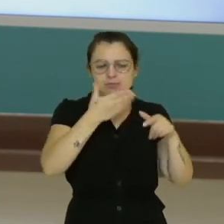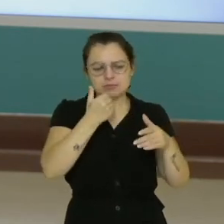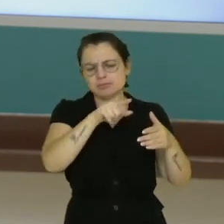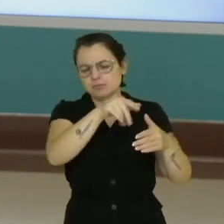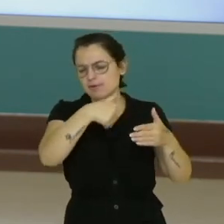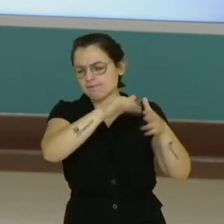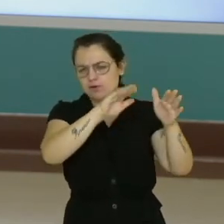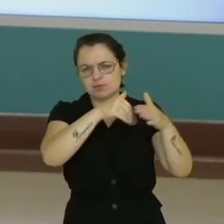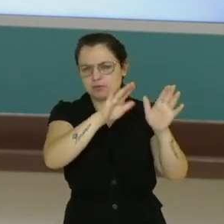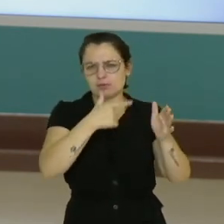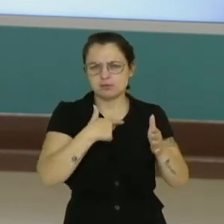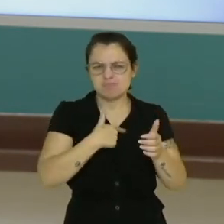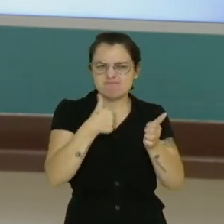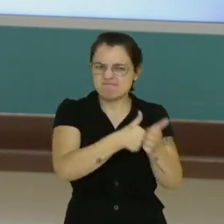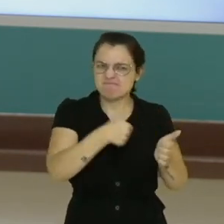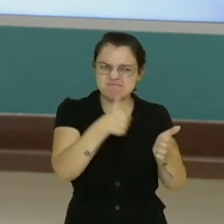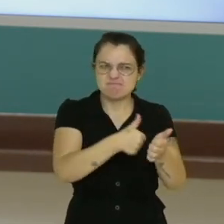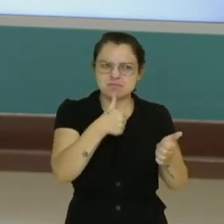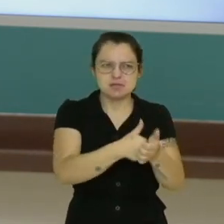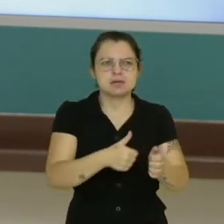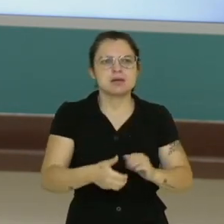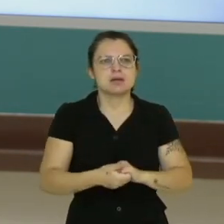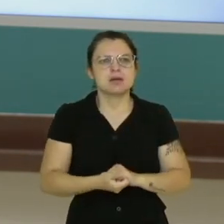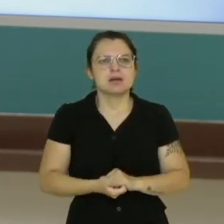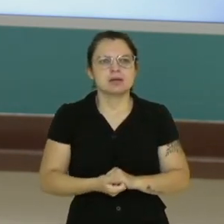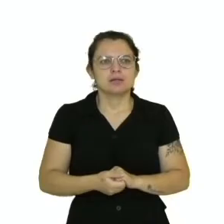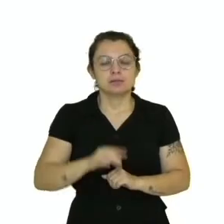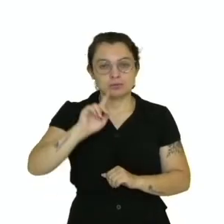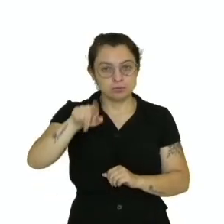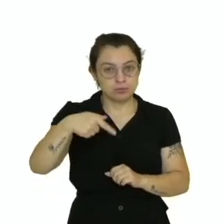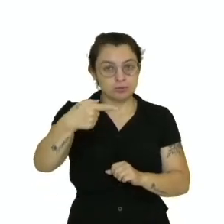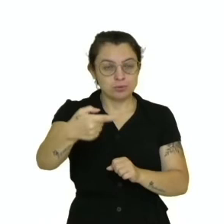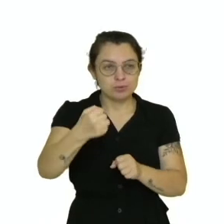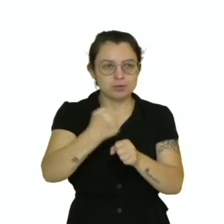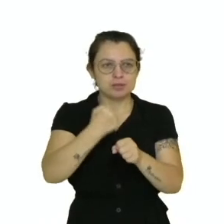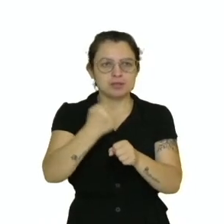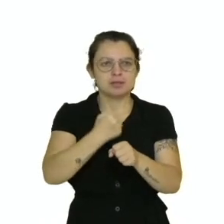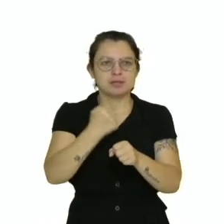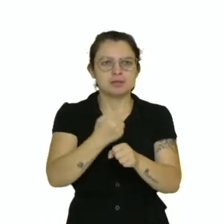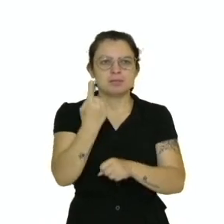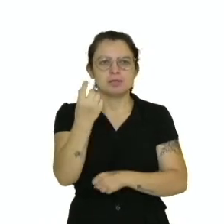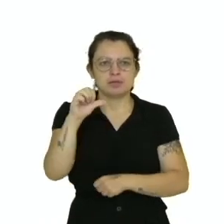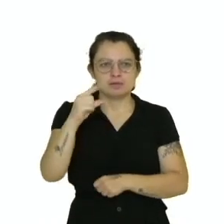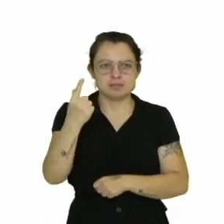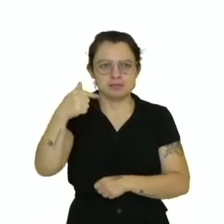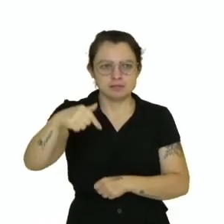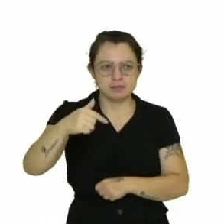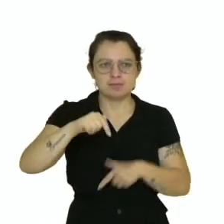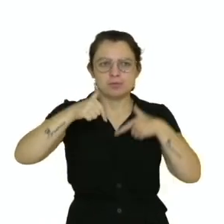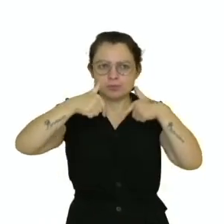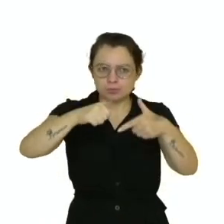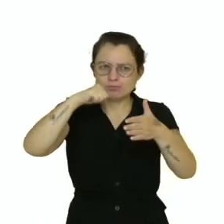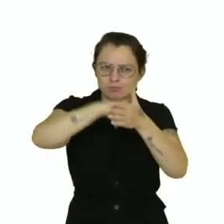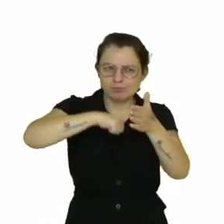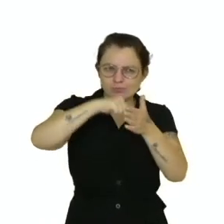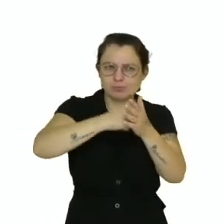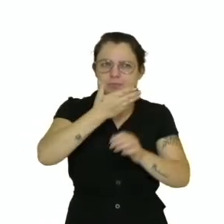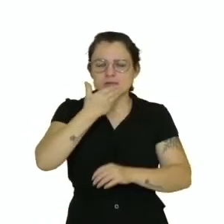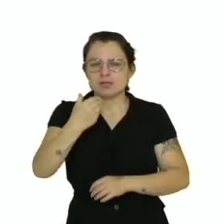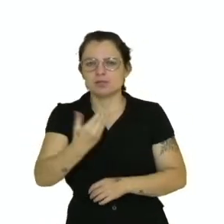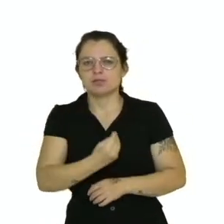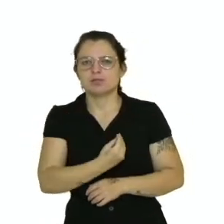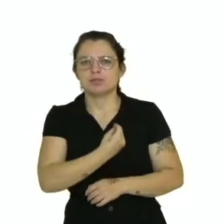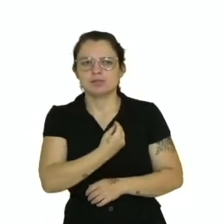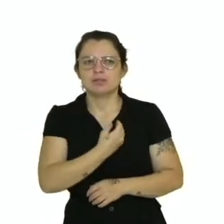a perseguir os líderes do movimento. Nos anos seguintes à greve geral de 1917, as lutas operárias por melhores condições de vida e